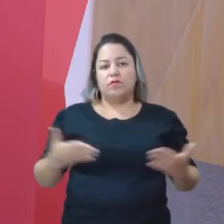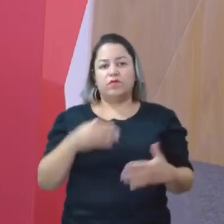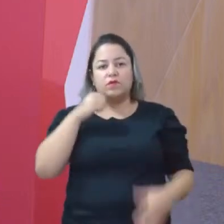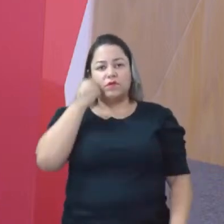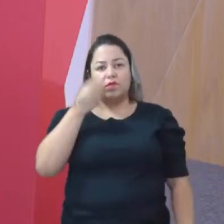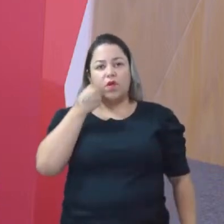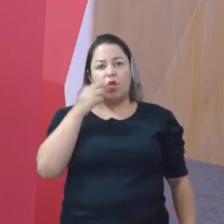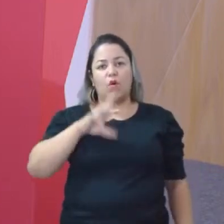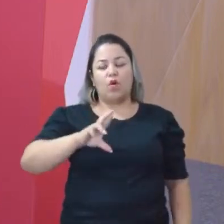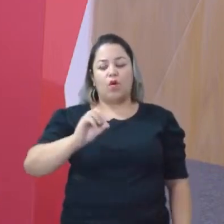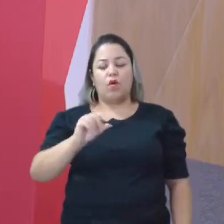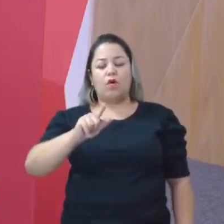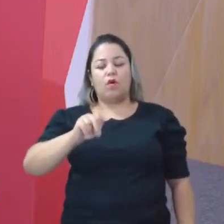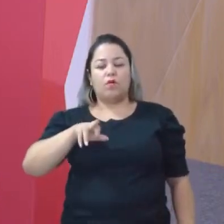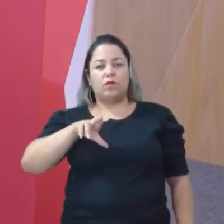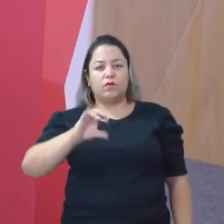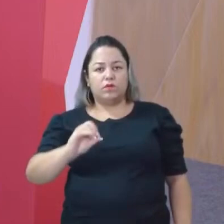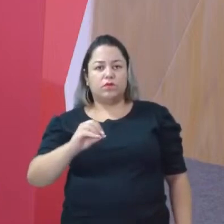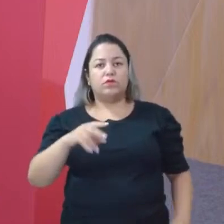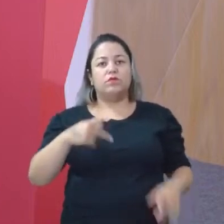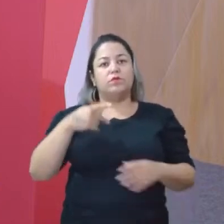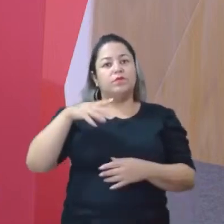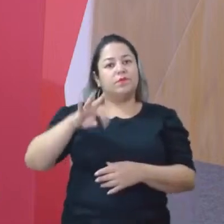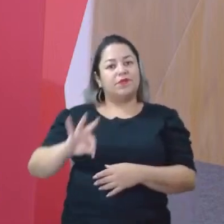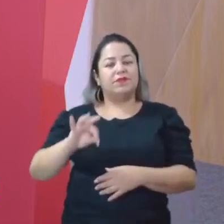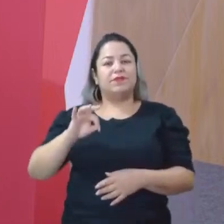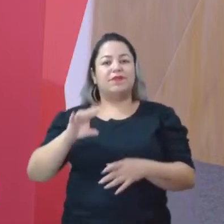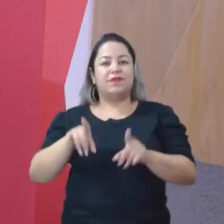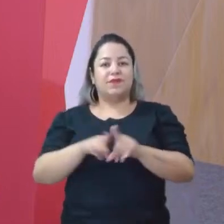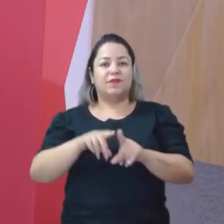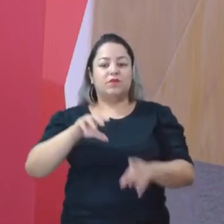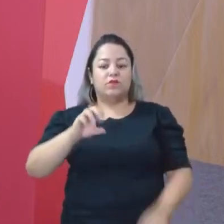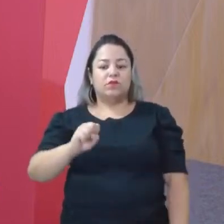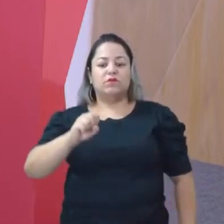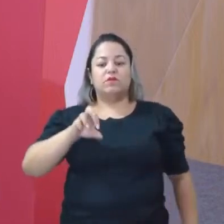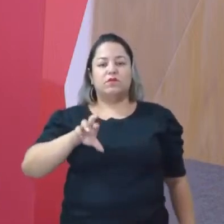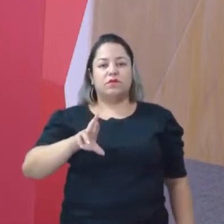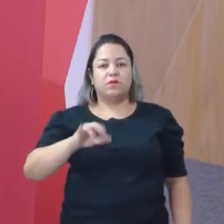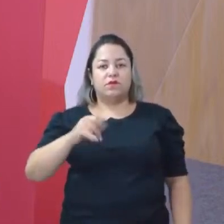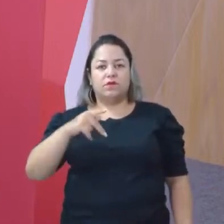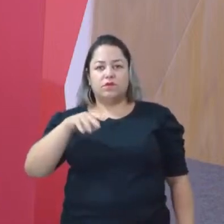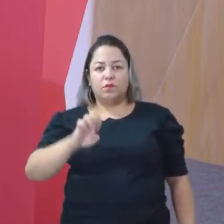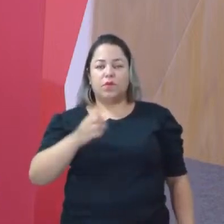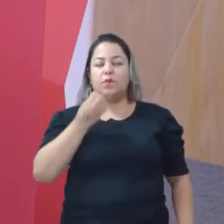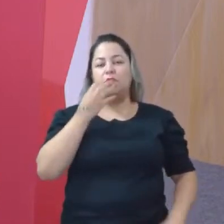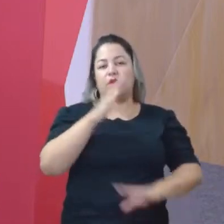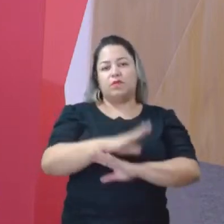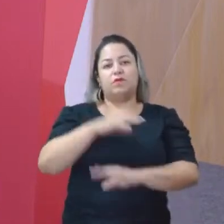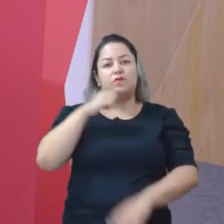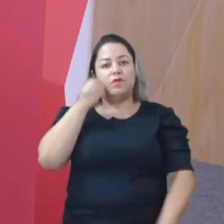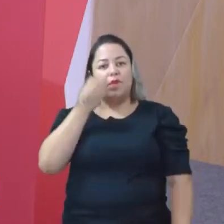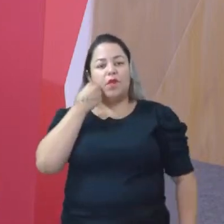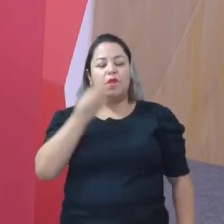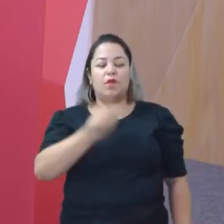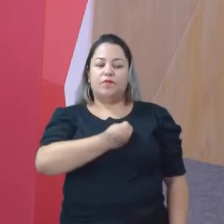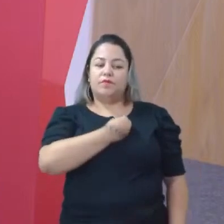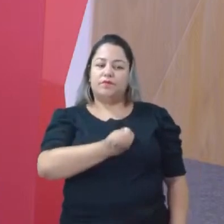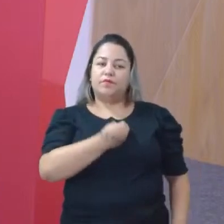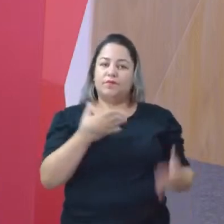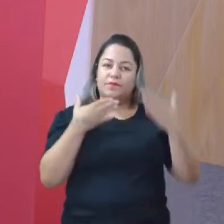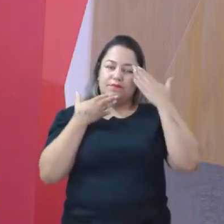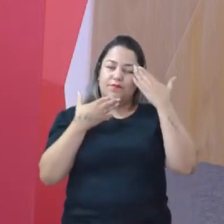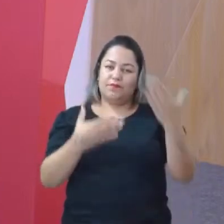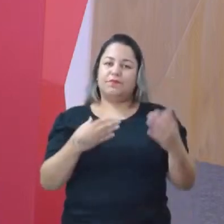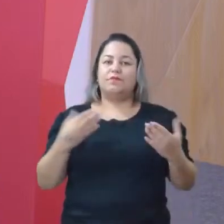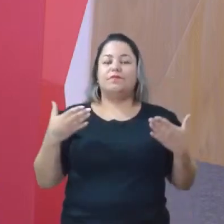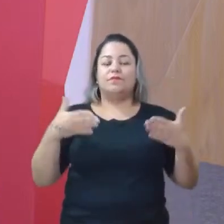senador Rogério Carvalho, do PT de Sergipe. Então, queria agradecer. Boa tarde, senador. Obrigado pela participação com a gente